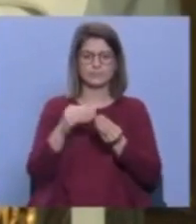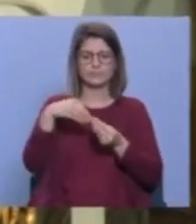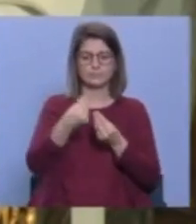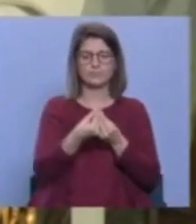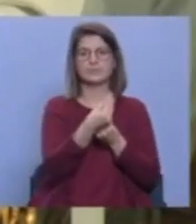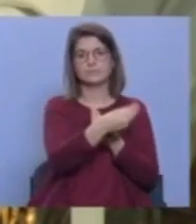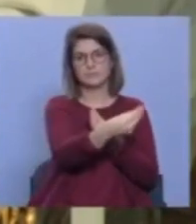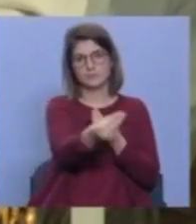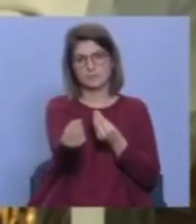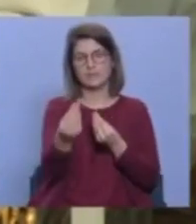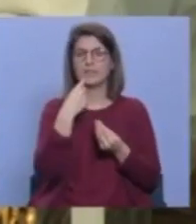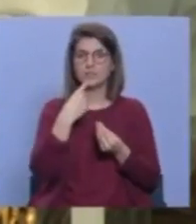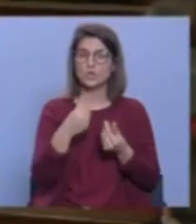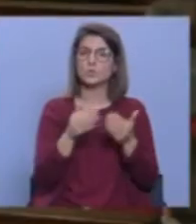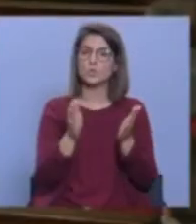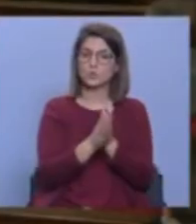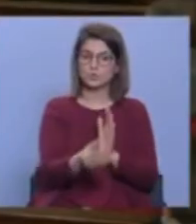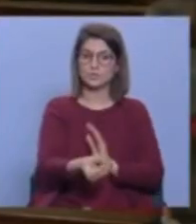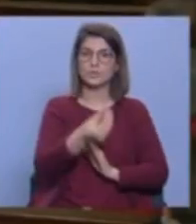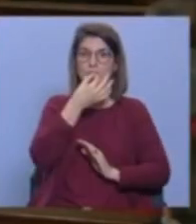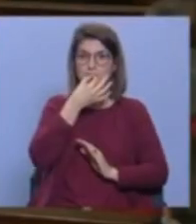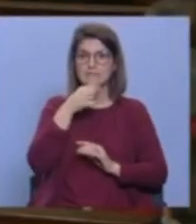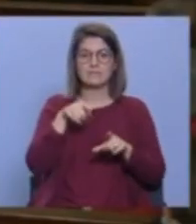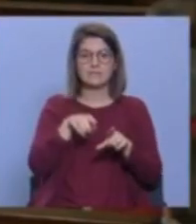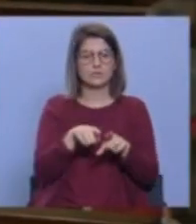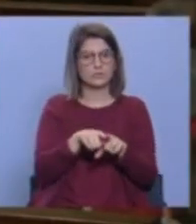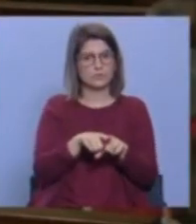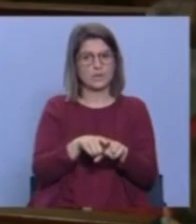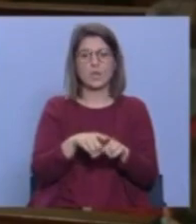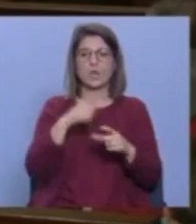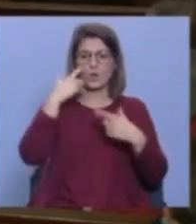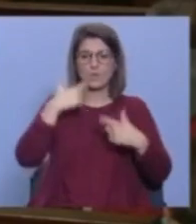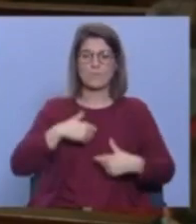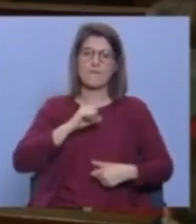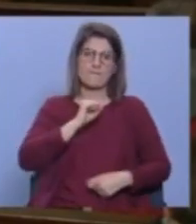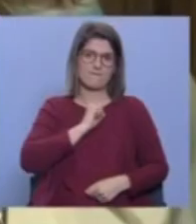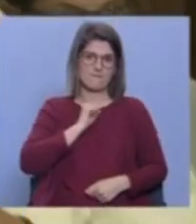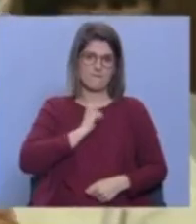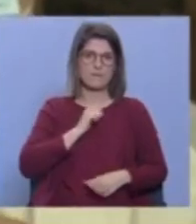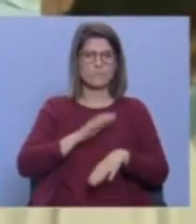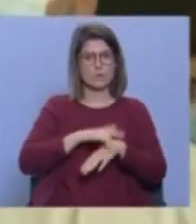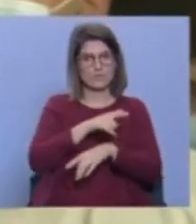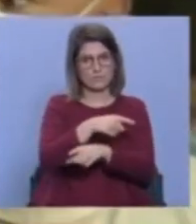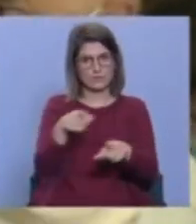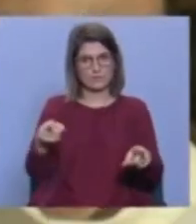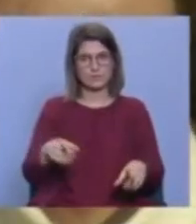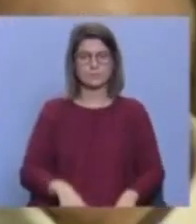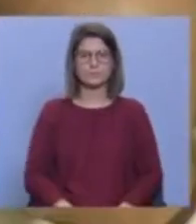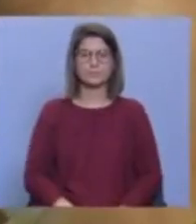dizendo: tomai todos e comei, isto é o meu corpo, que será entregue por vós.